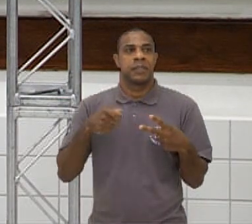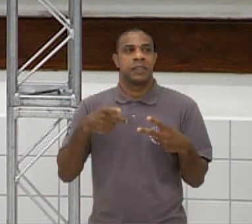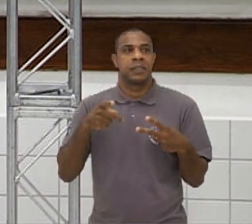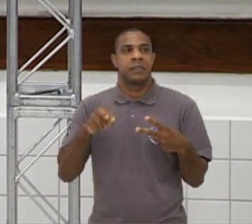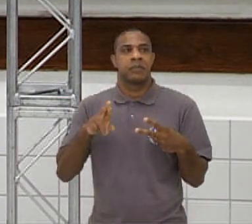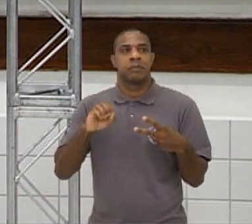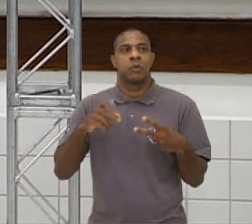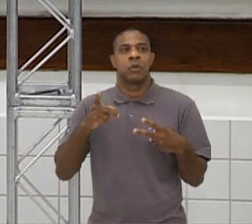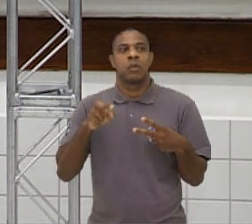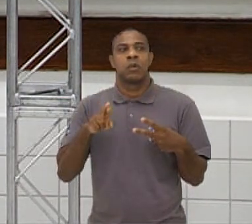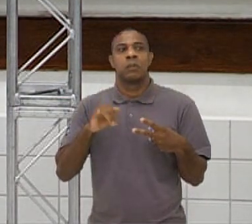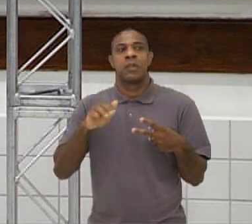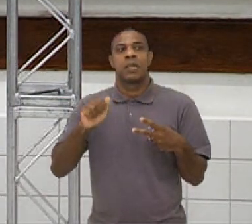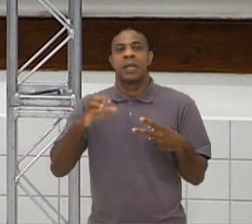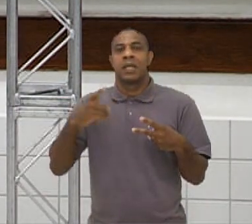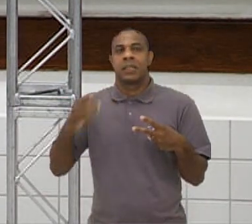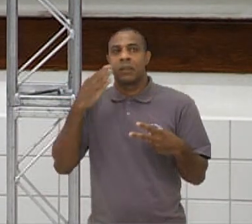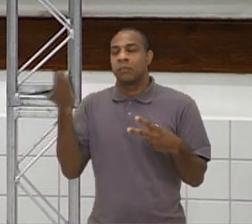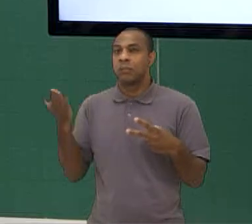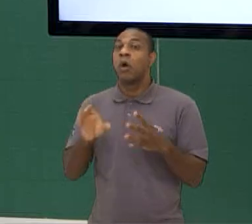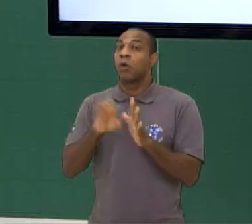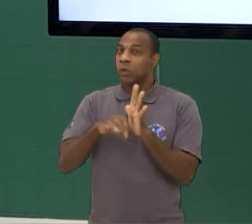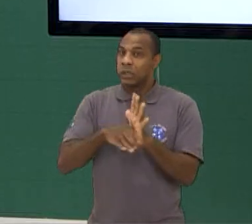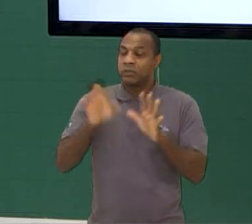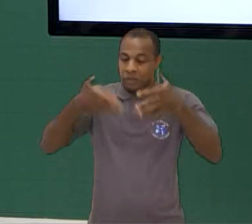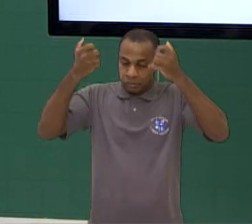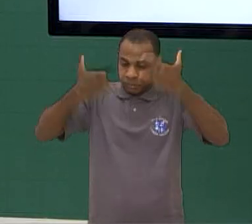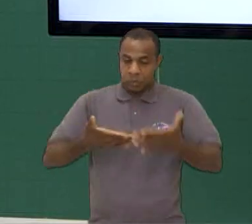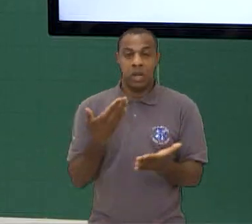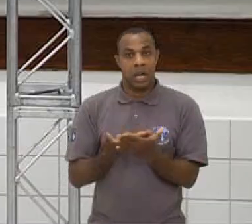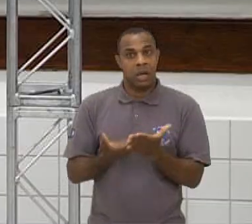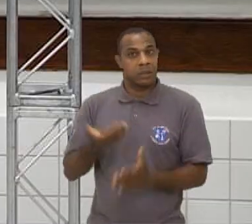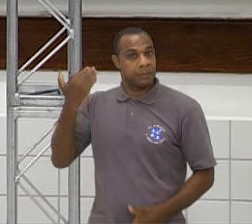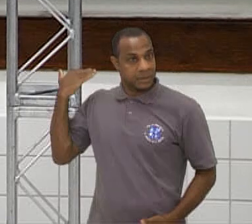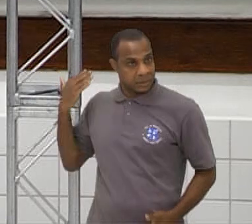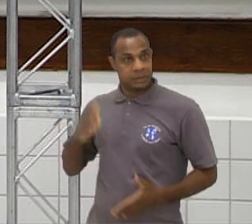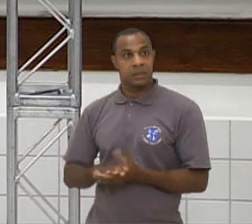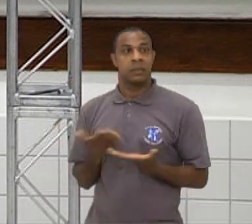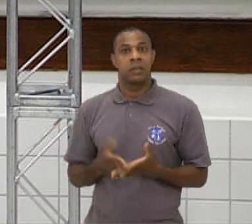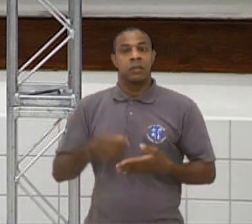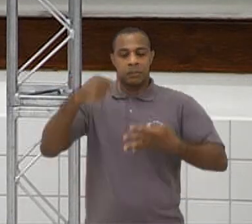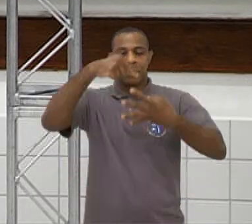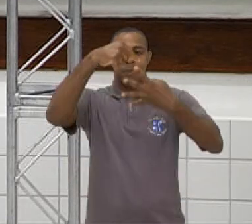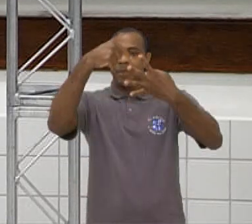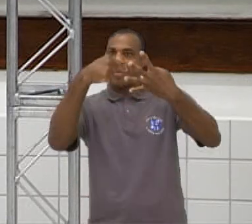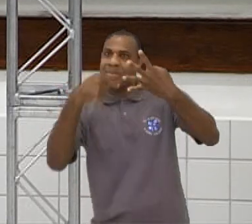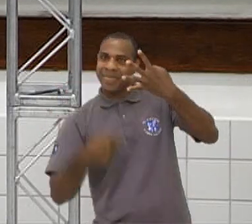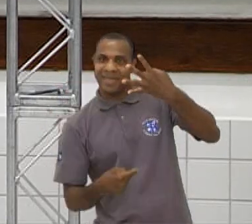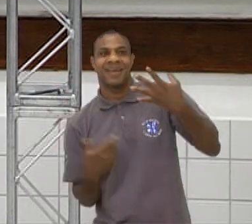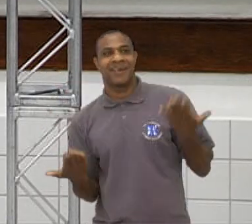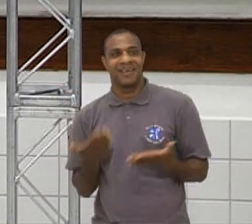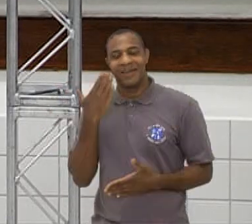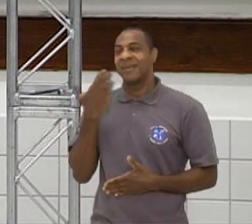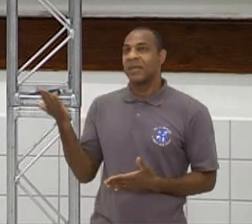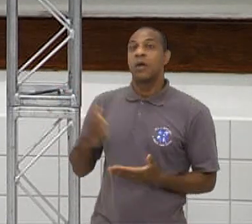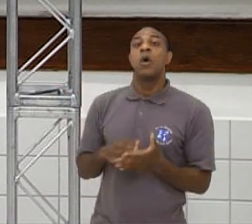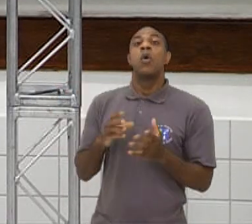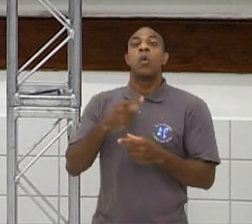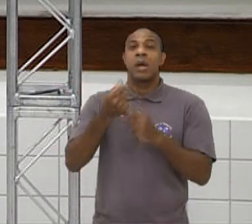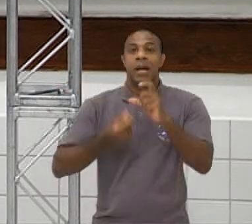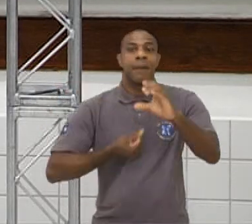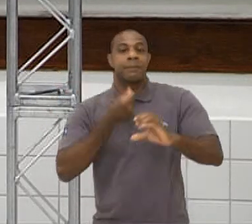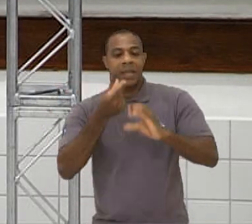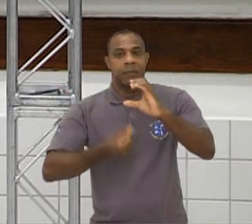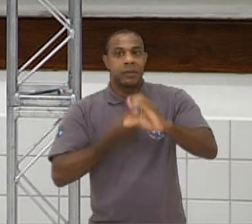Expropriação, conceitos que a gente viu na nossa aula passada. Então, a gente está fazendo aqui a nossa listagem, tá? Então, o capitalismo, ele